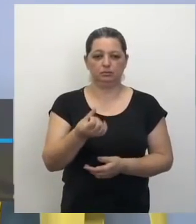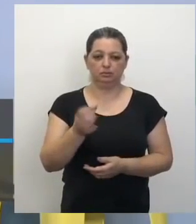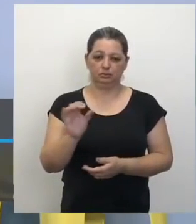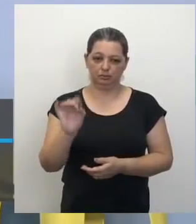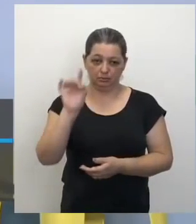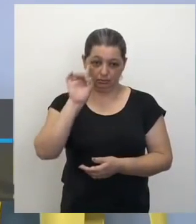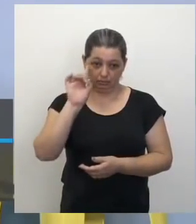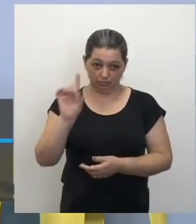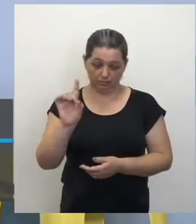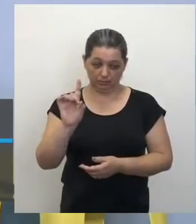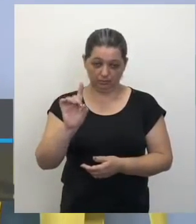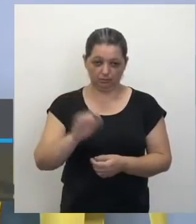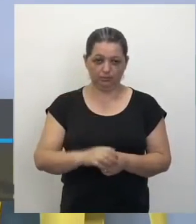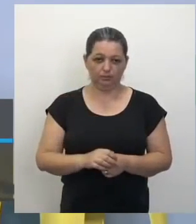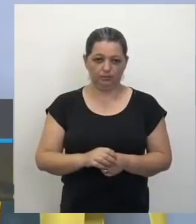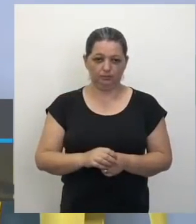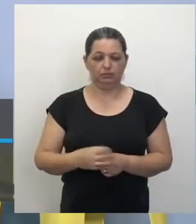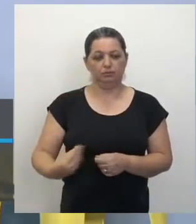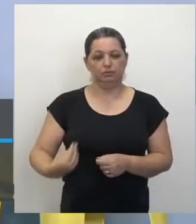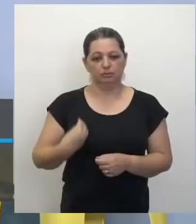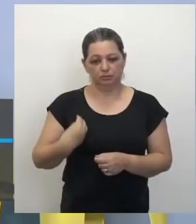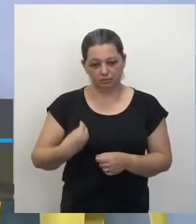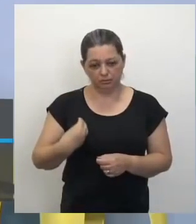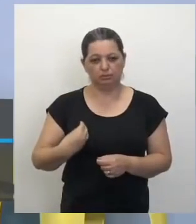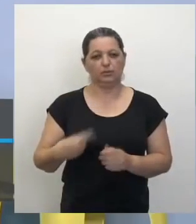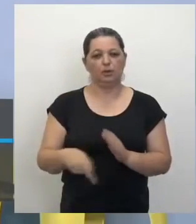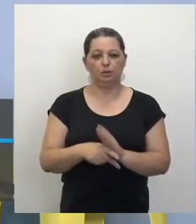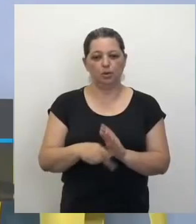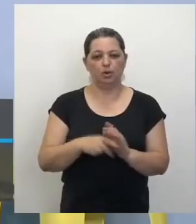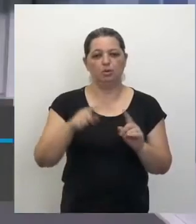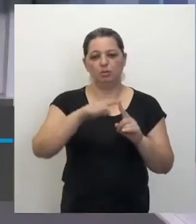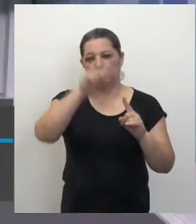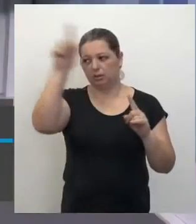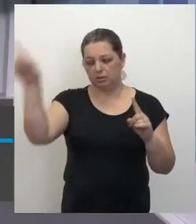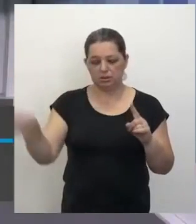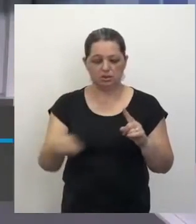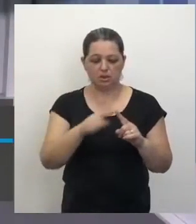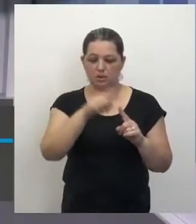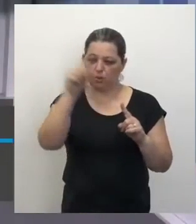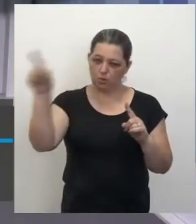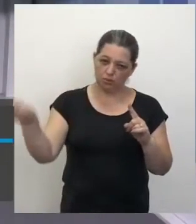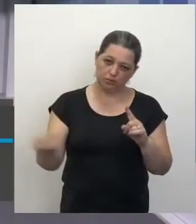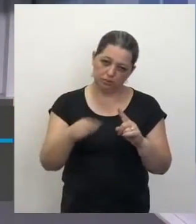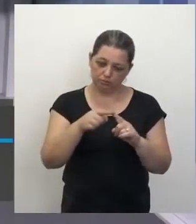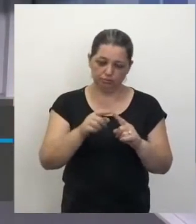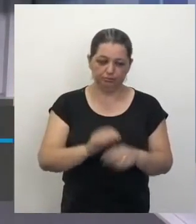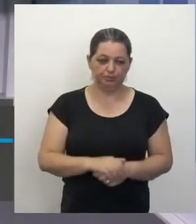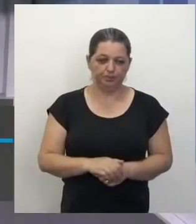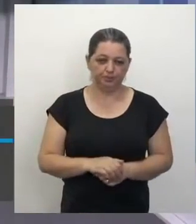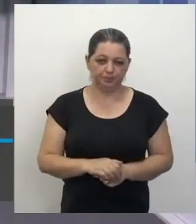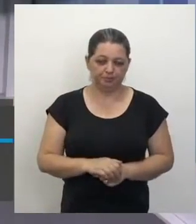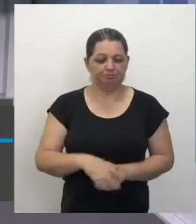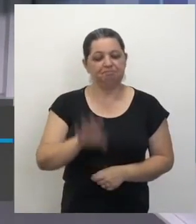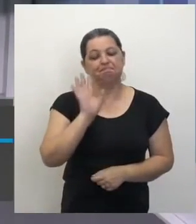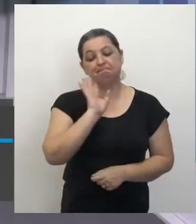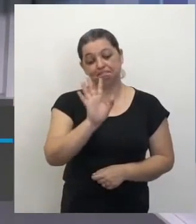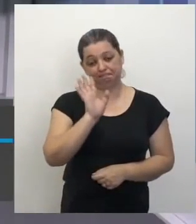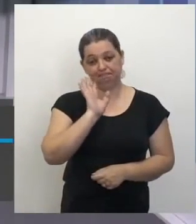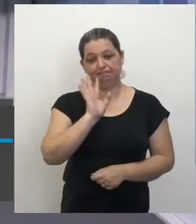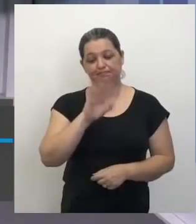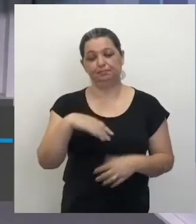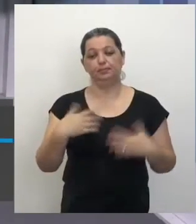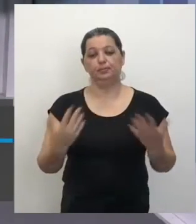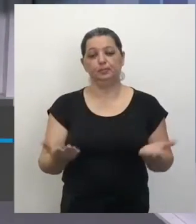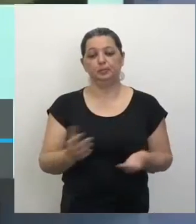que a gente vive e revive dentro de ciclos. Que legal, prof. Muito legal. Então, quer dizer